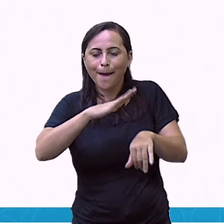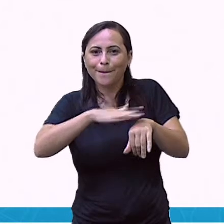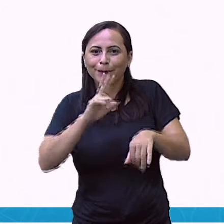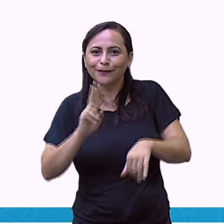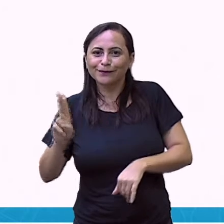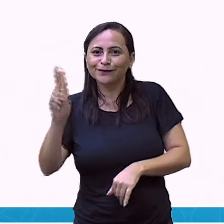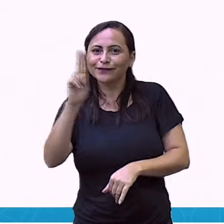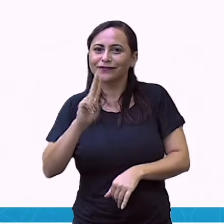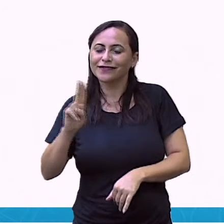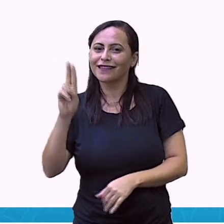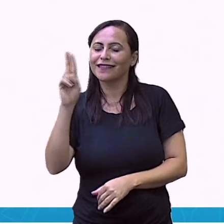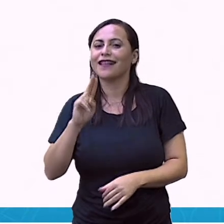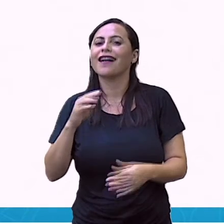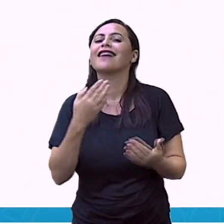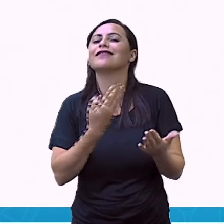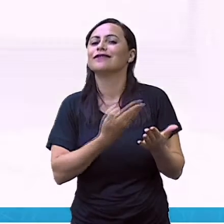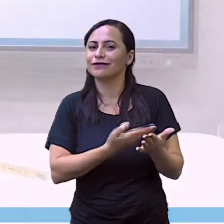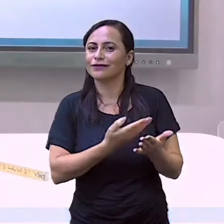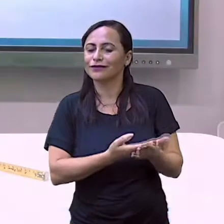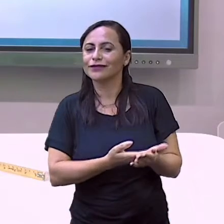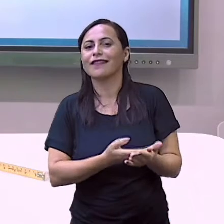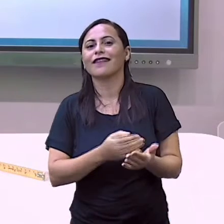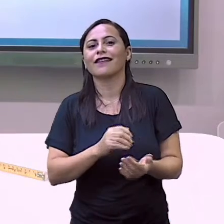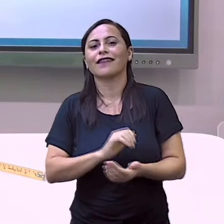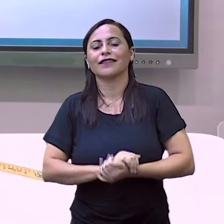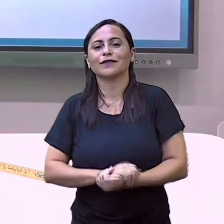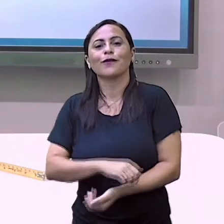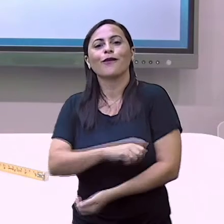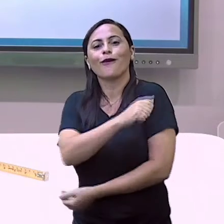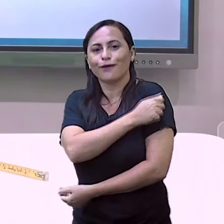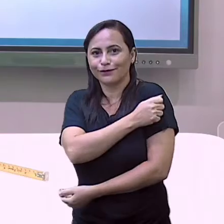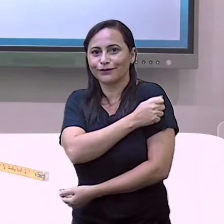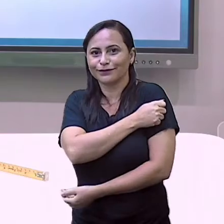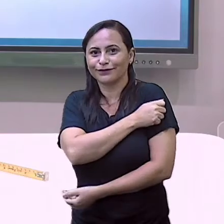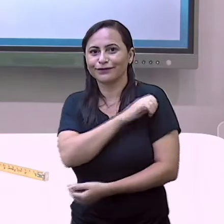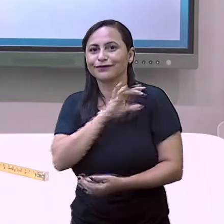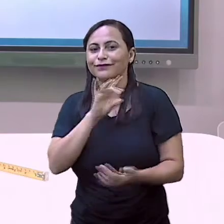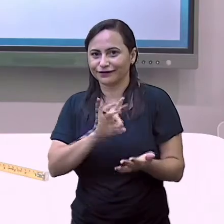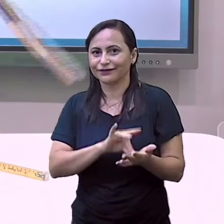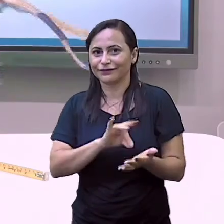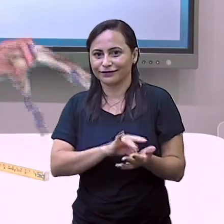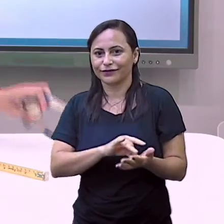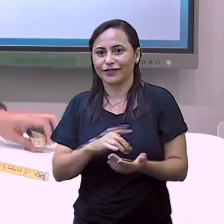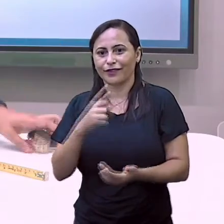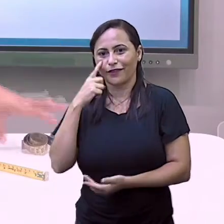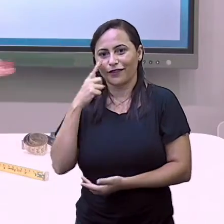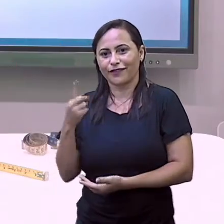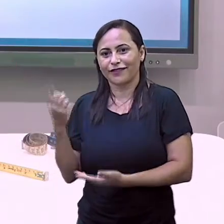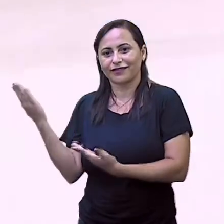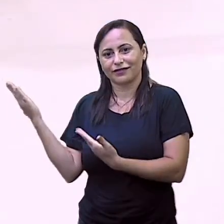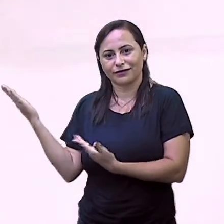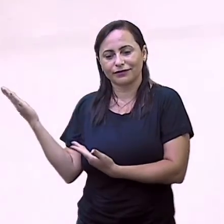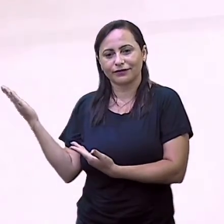utilizada por nós estudantes, não é mesmo? A régua, essa daqui, ó. Vamos colocar a fita de